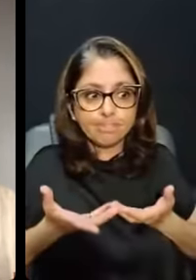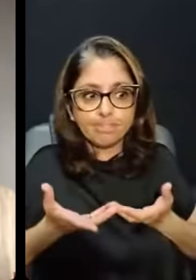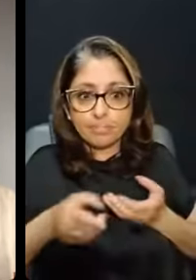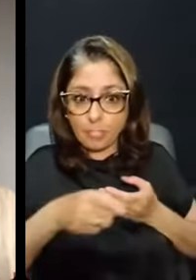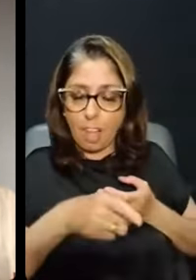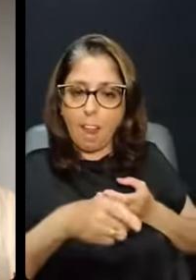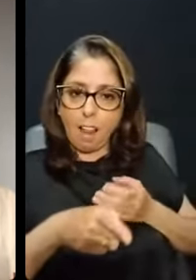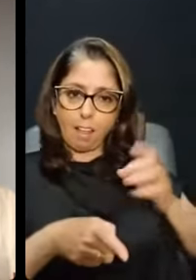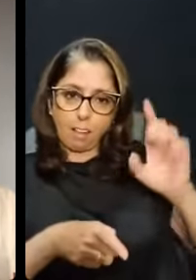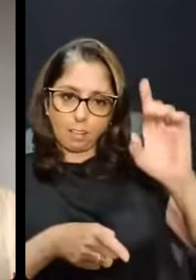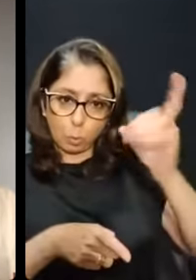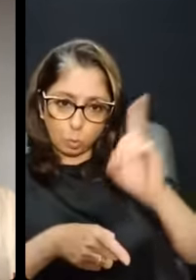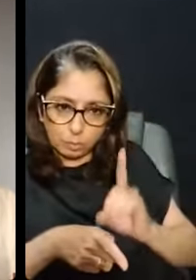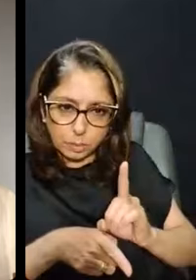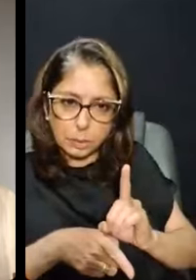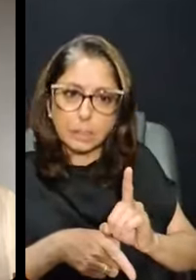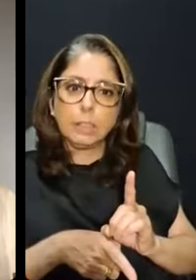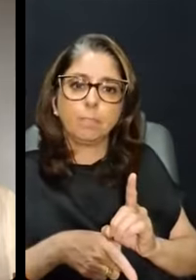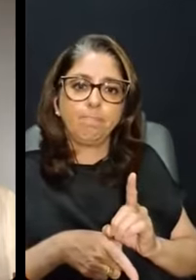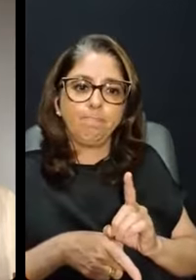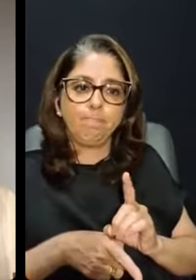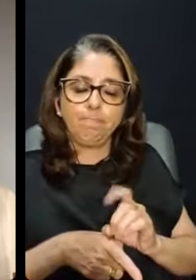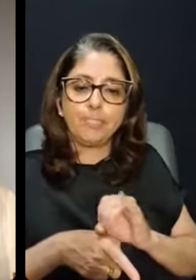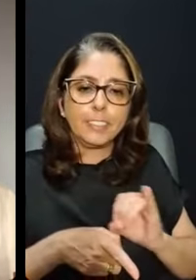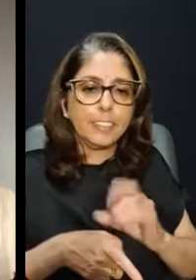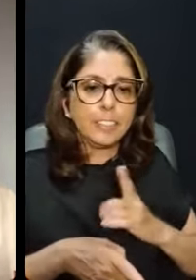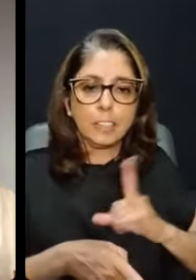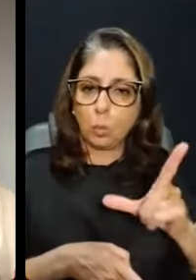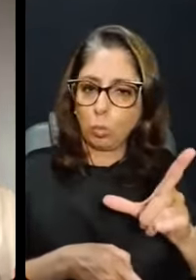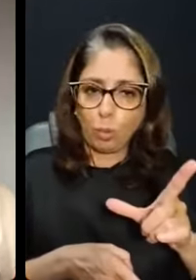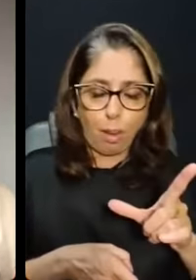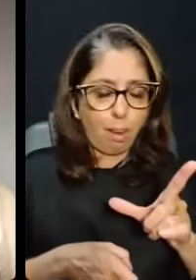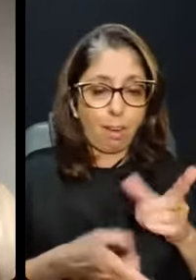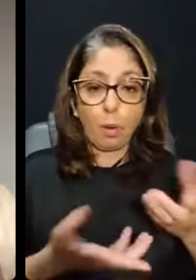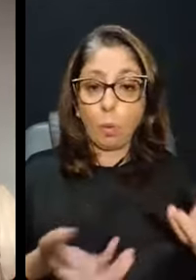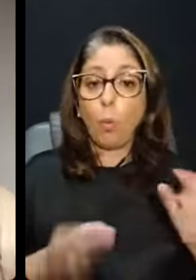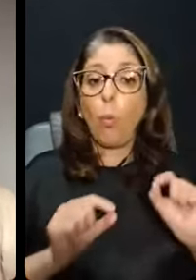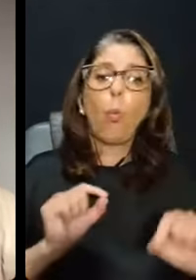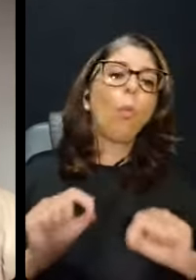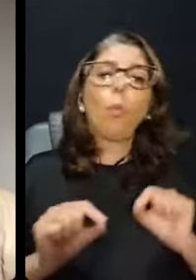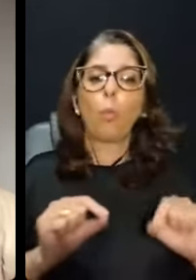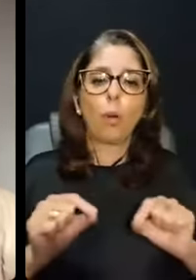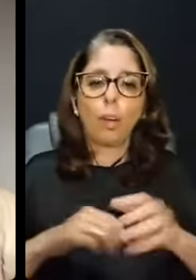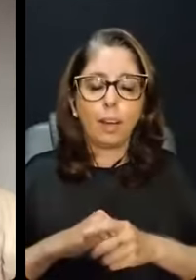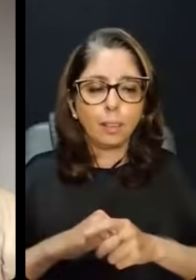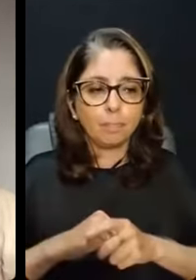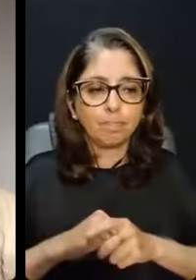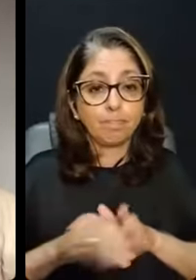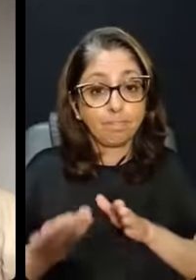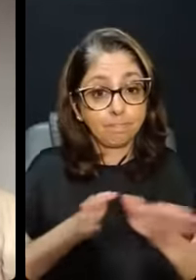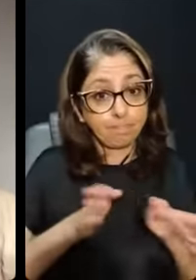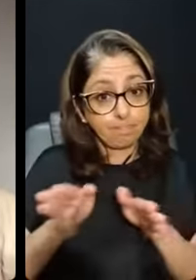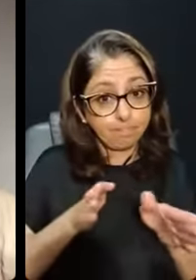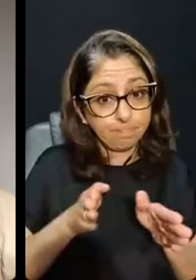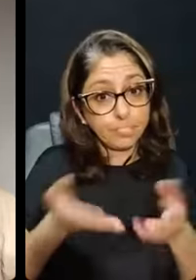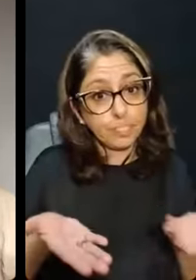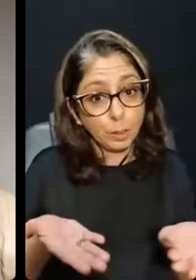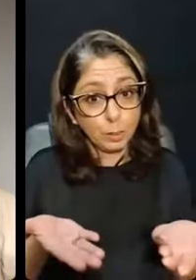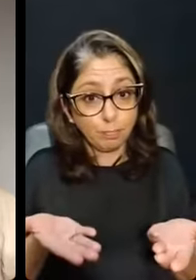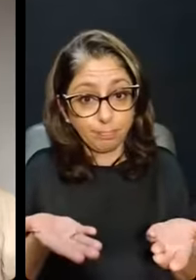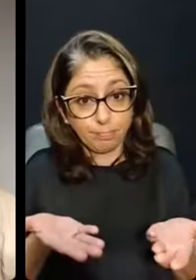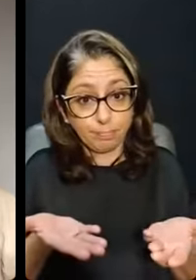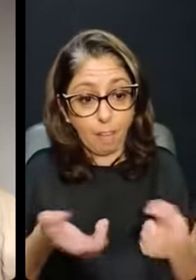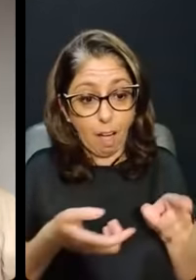ter aquele recurso para ela naquele lugar, ajuda também ela a escolher qual caminho que ela vai tomar, né? Se ela continua indo lá ou se ela vai